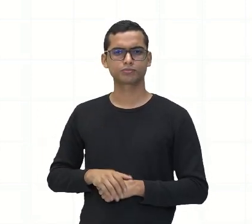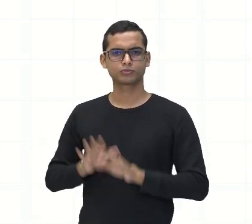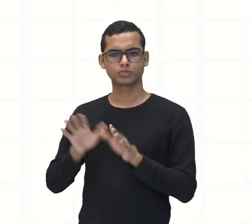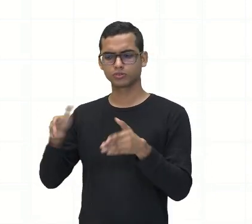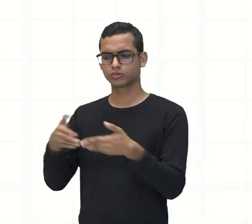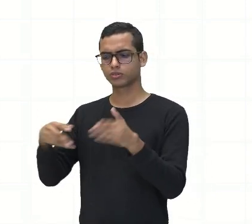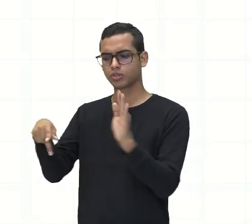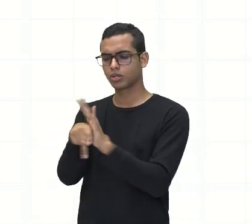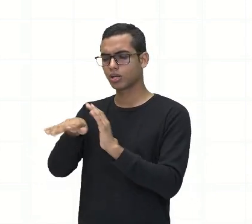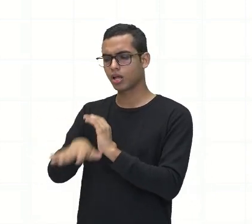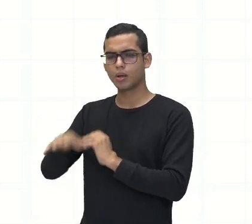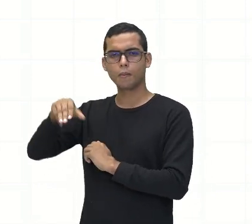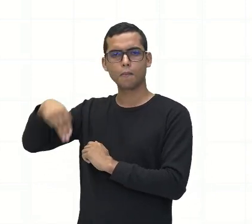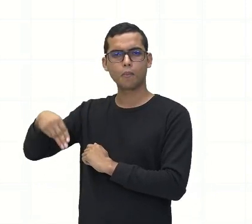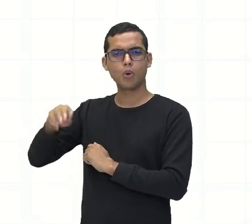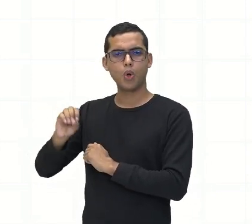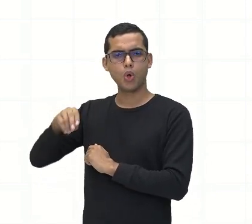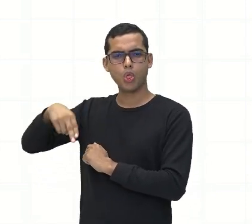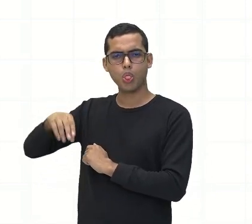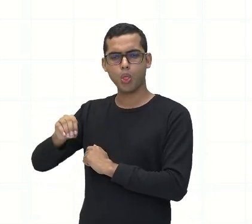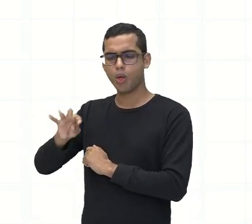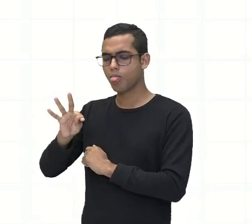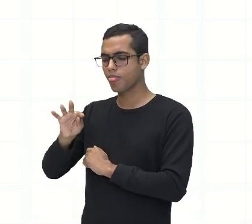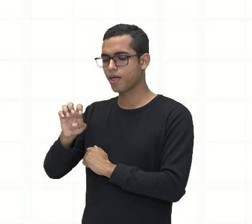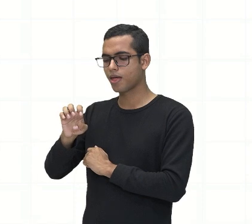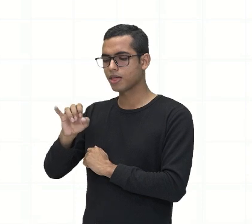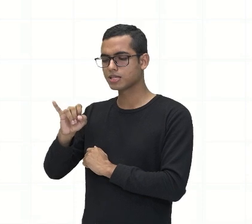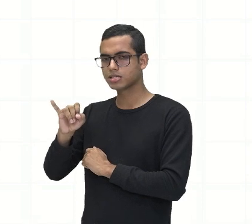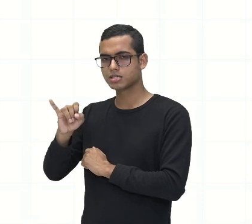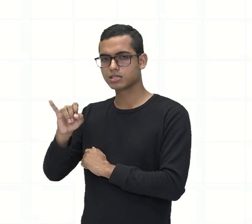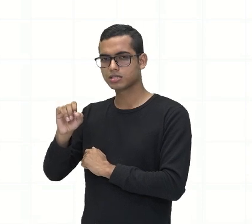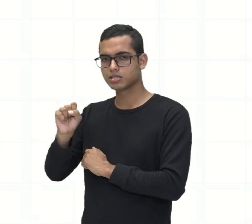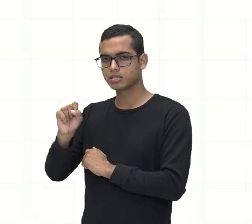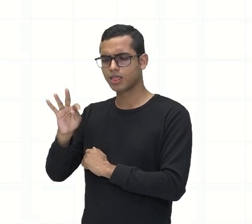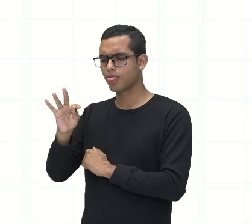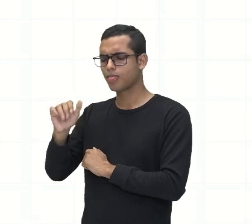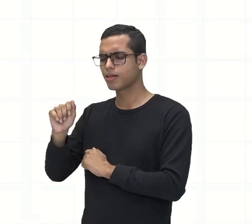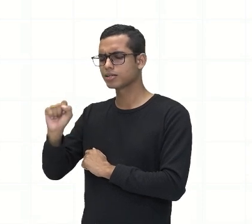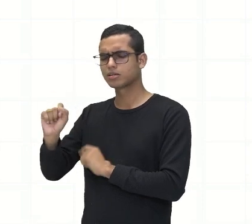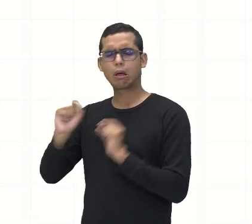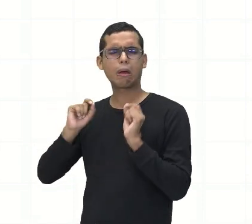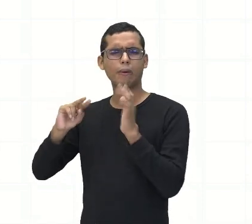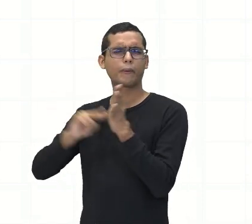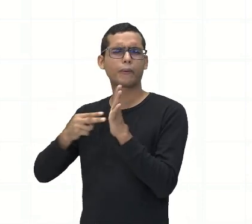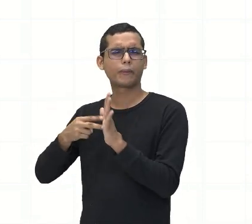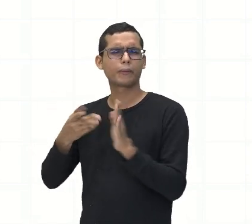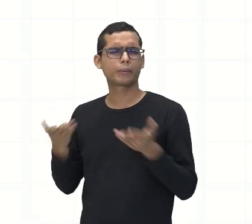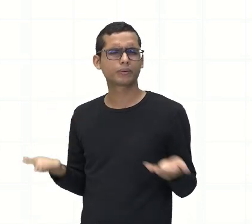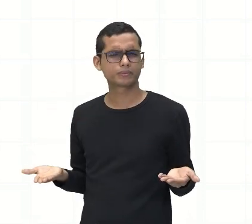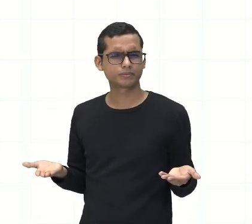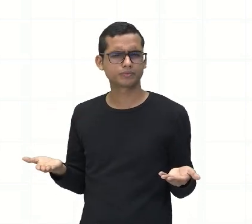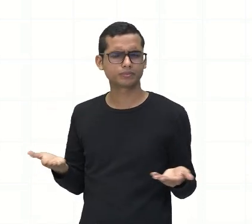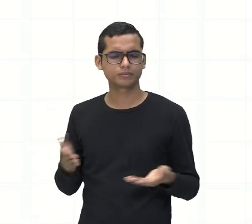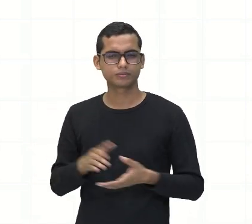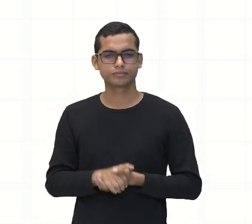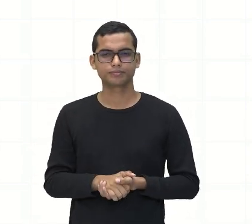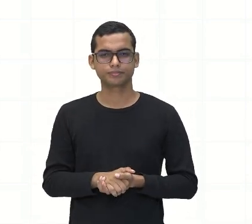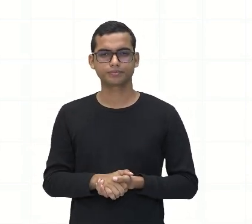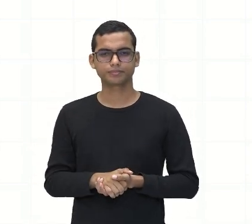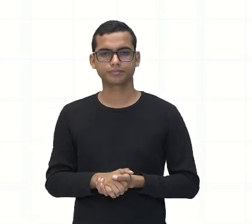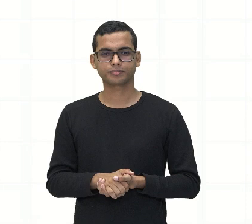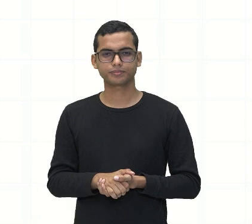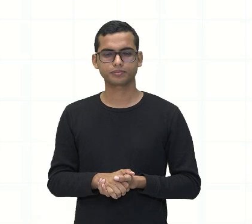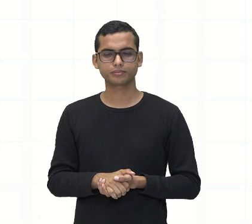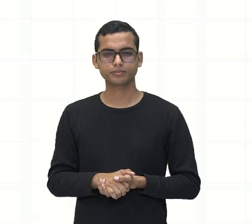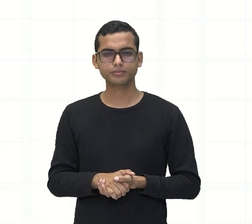do monoteísmo, né? O que seria as religiões monoteístas? As